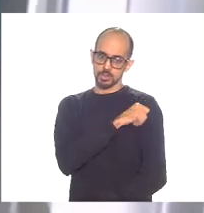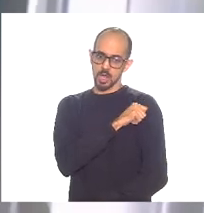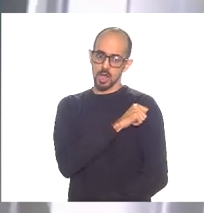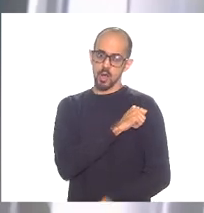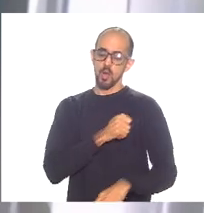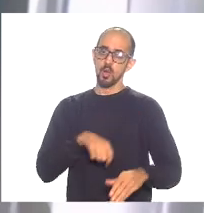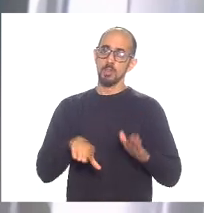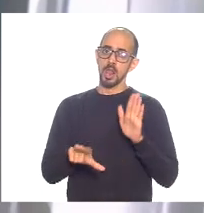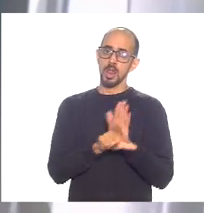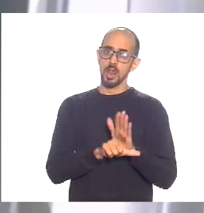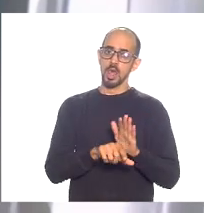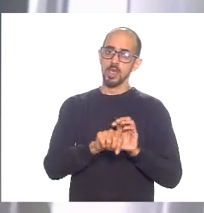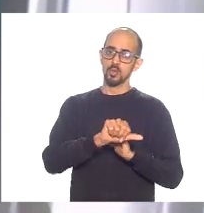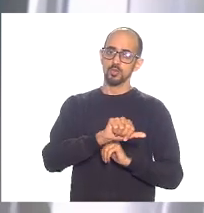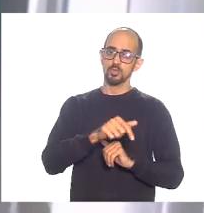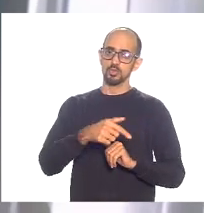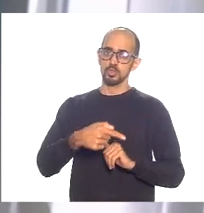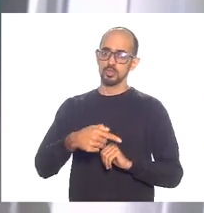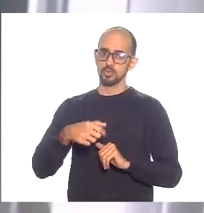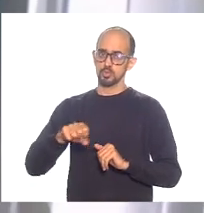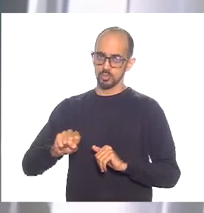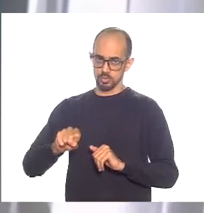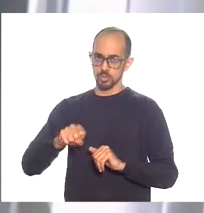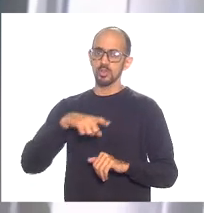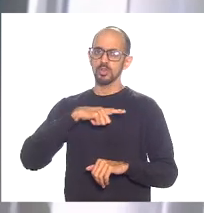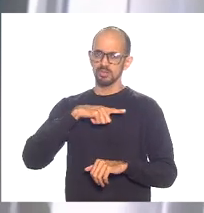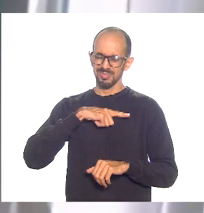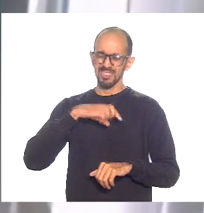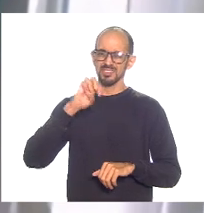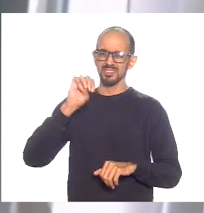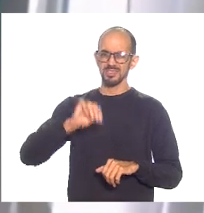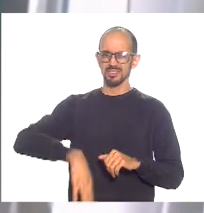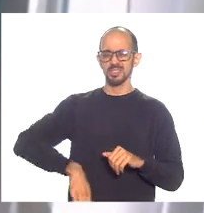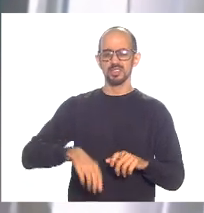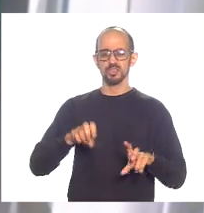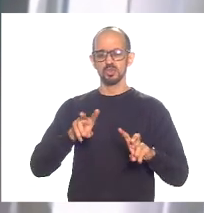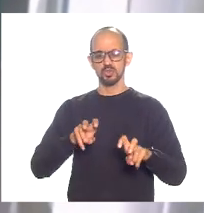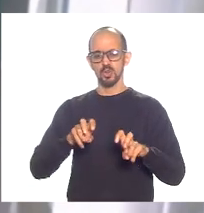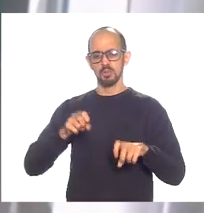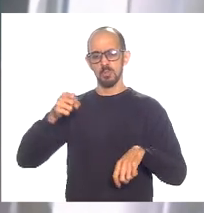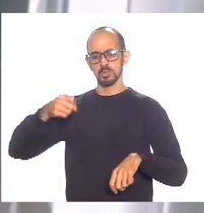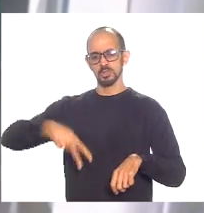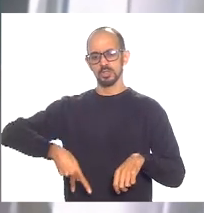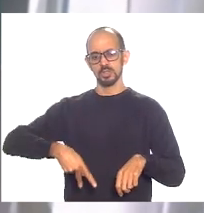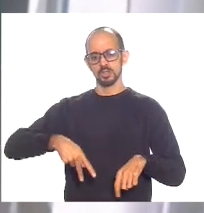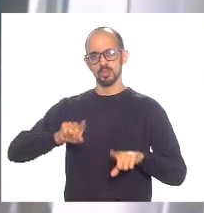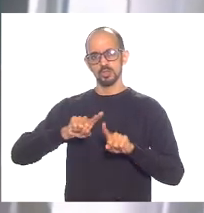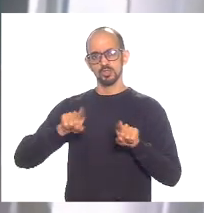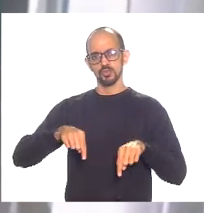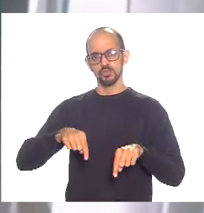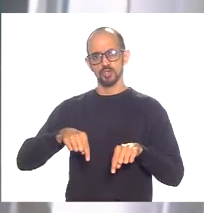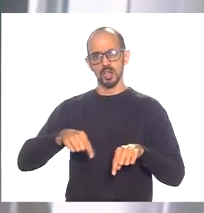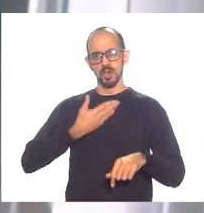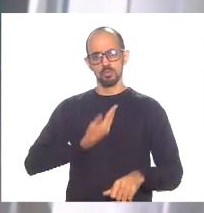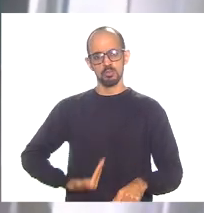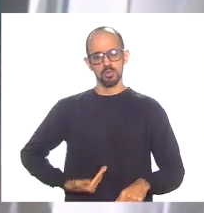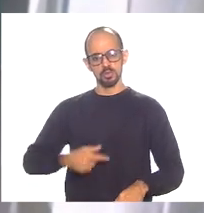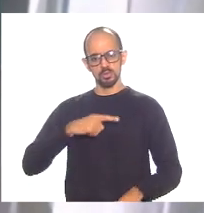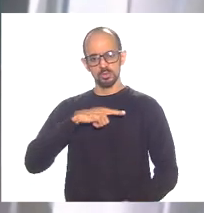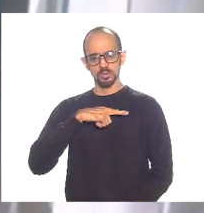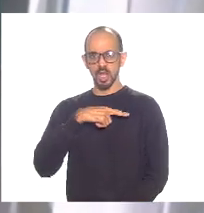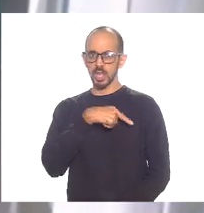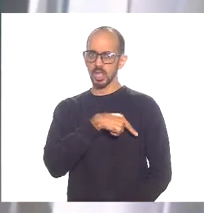178, tem, sim, disposições sobre regime previdenciário de servidores. Tem, sim. Isto está lá